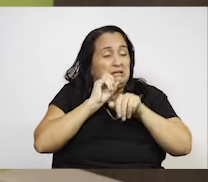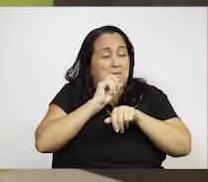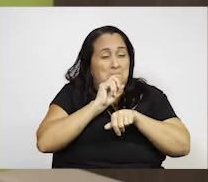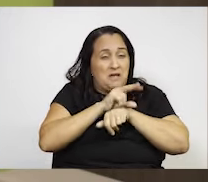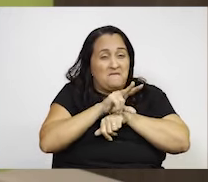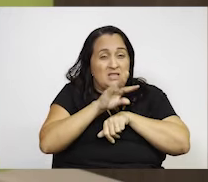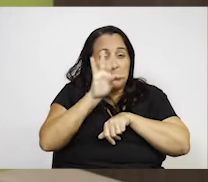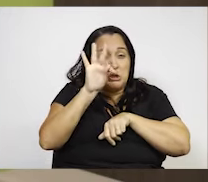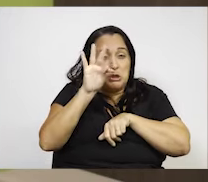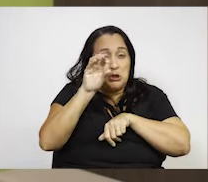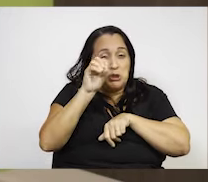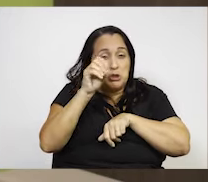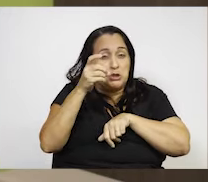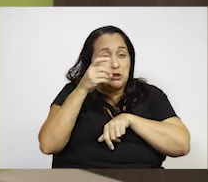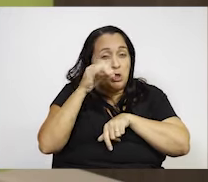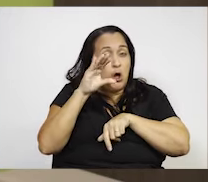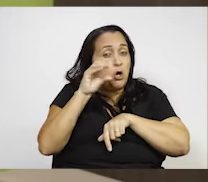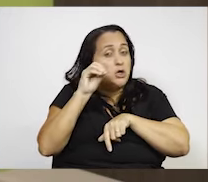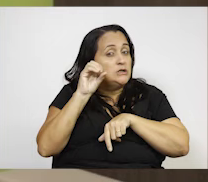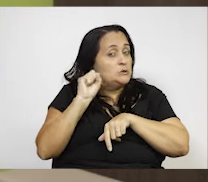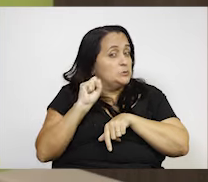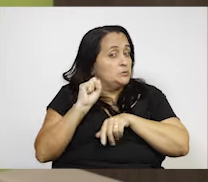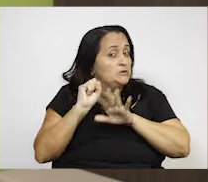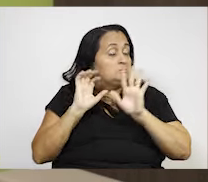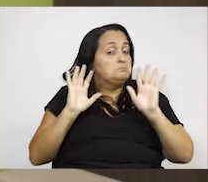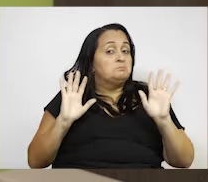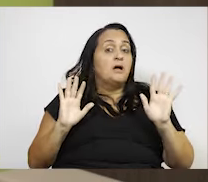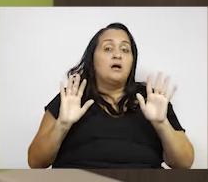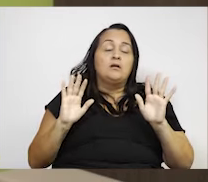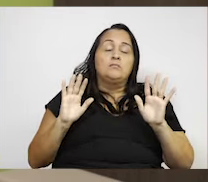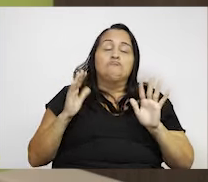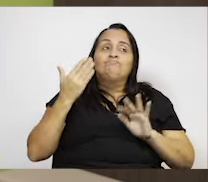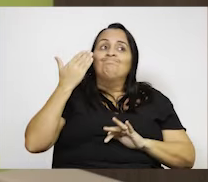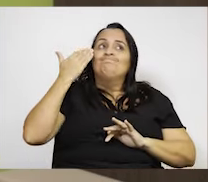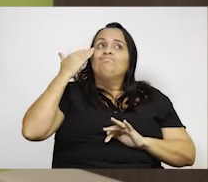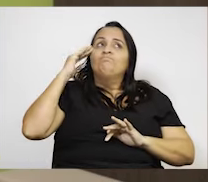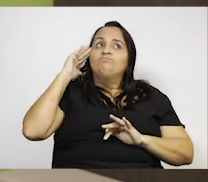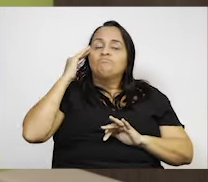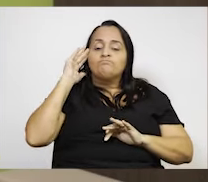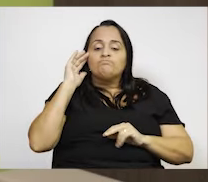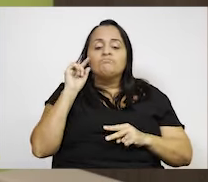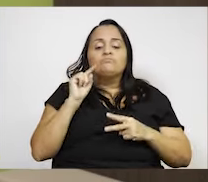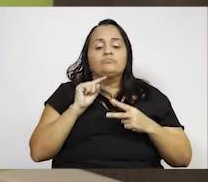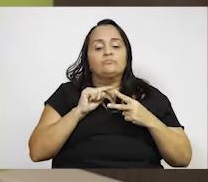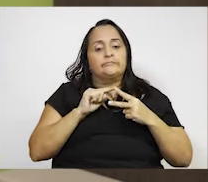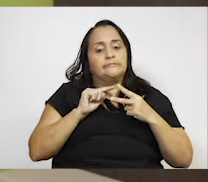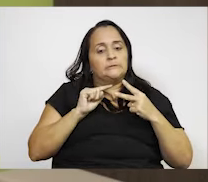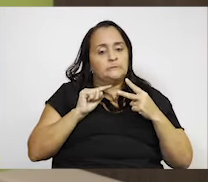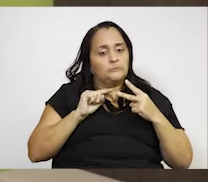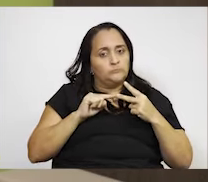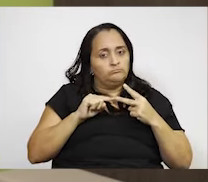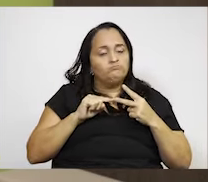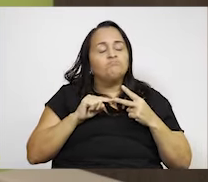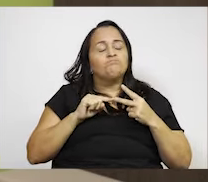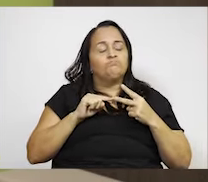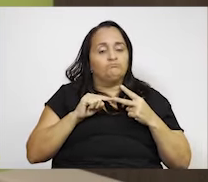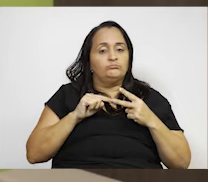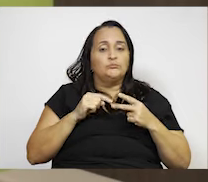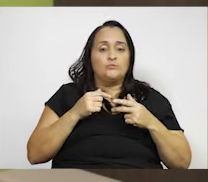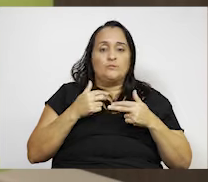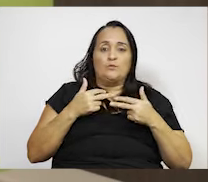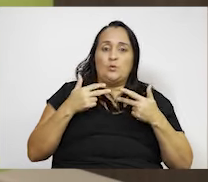existia antes do desastre. Então, isso dá a entender duas coisas, que alguma coisa errada